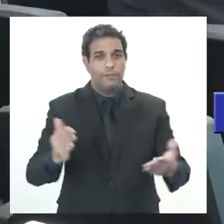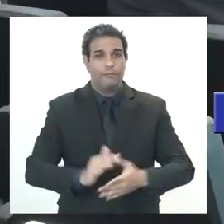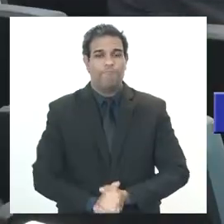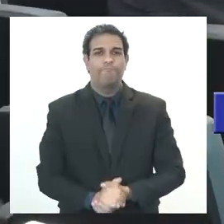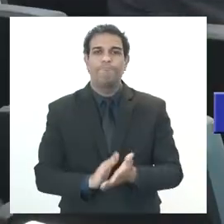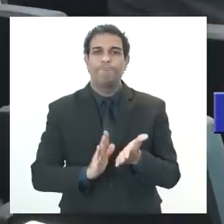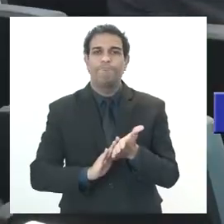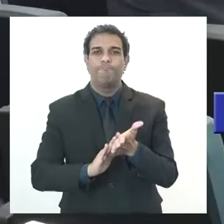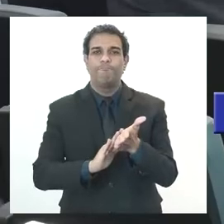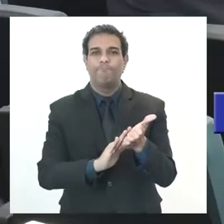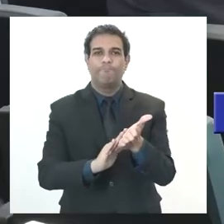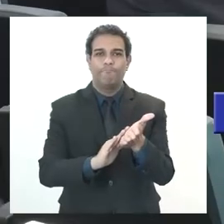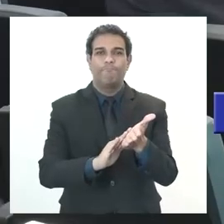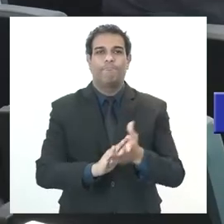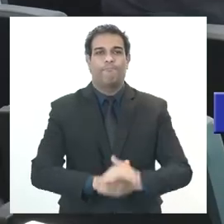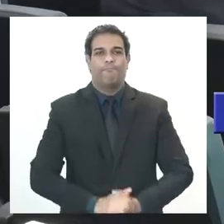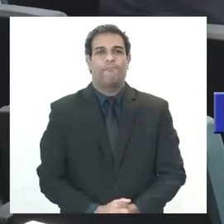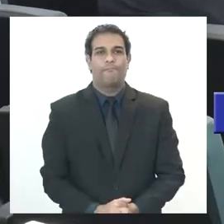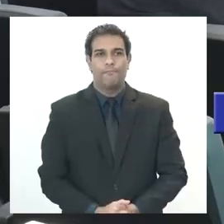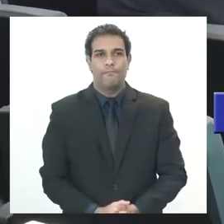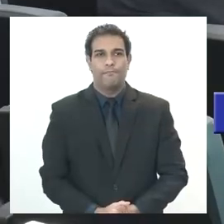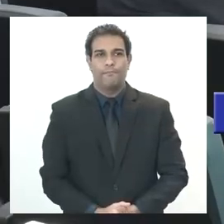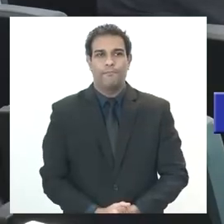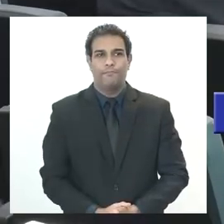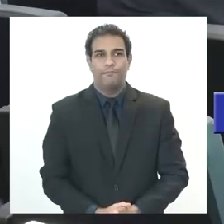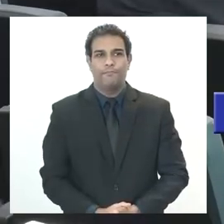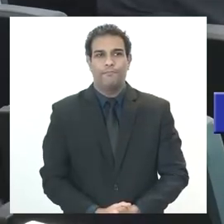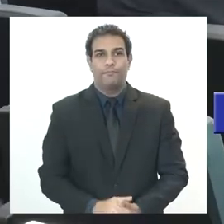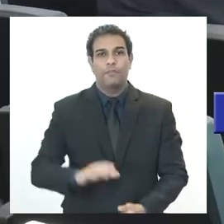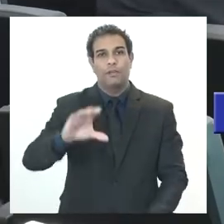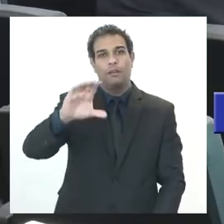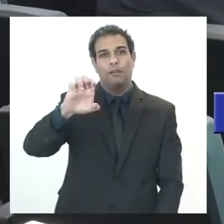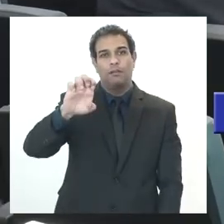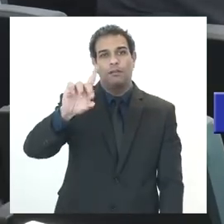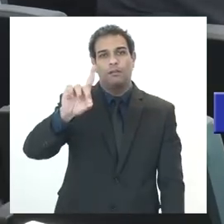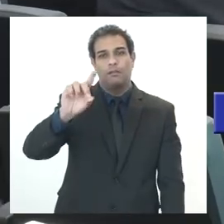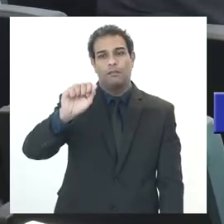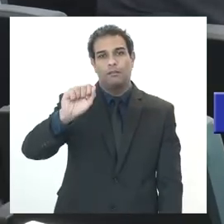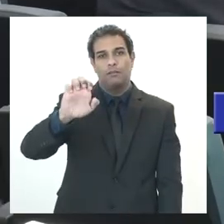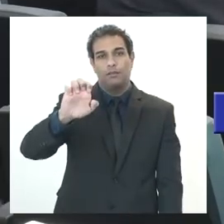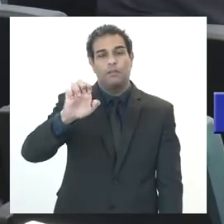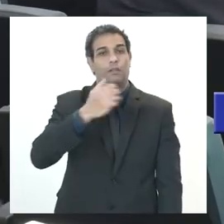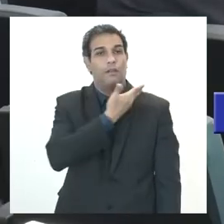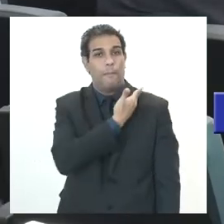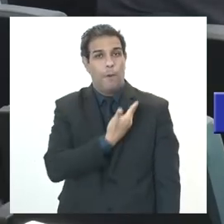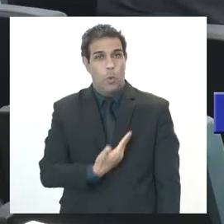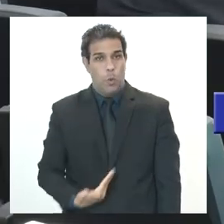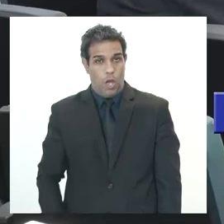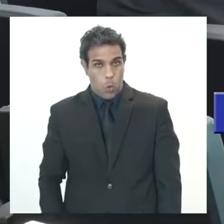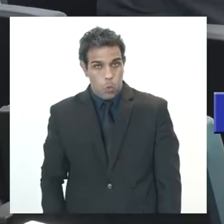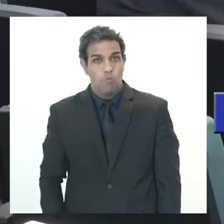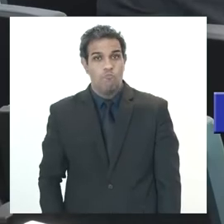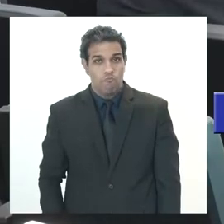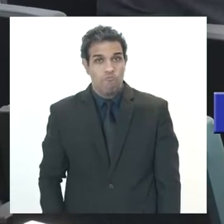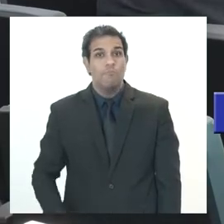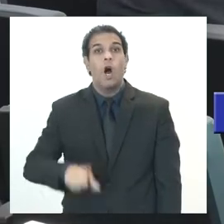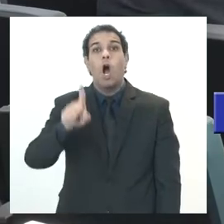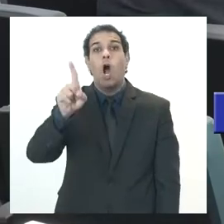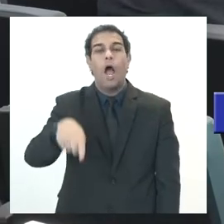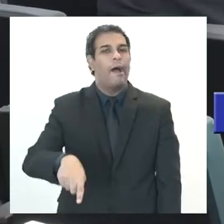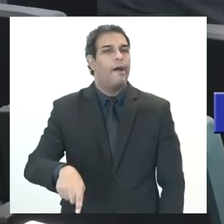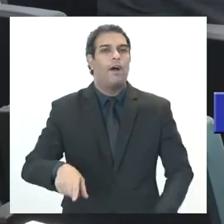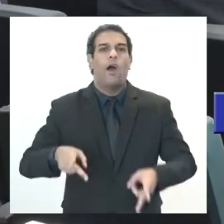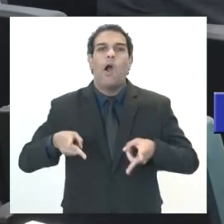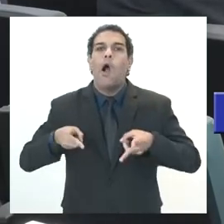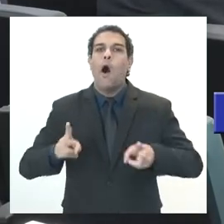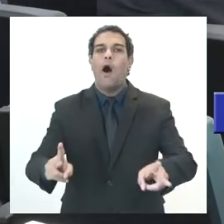e a Cedae pública a estatal indivisível